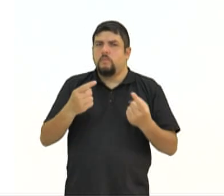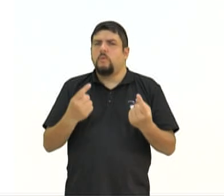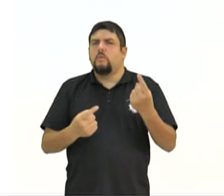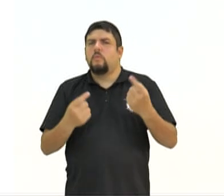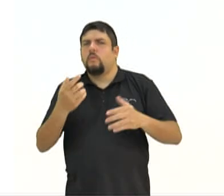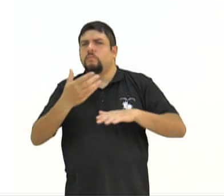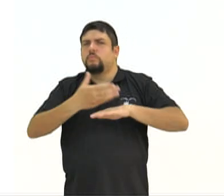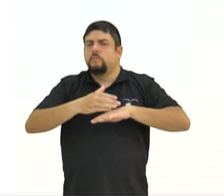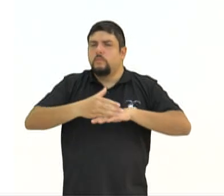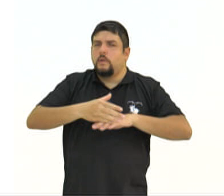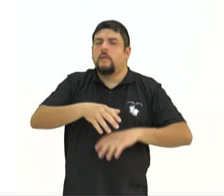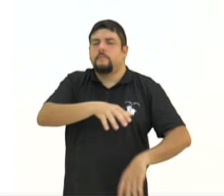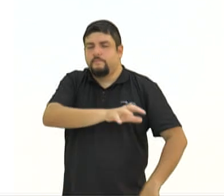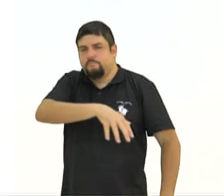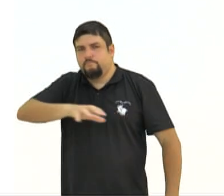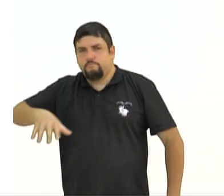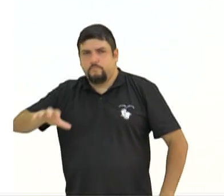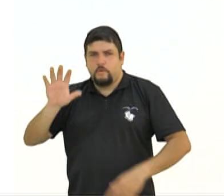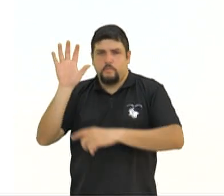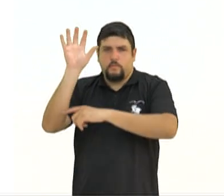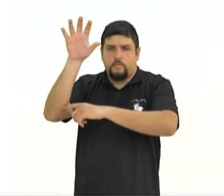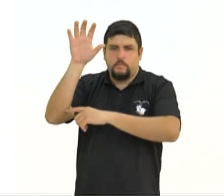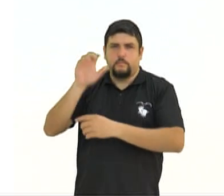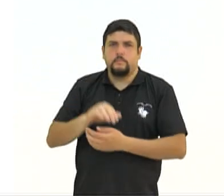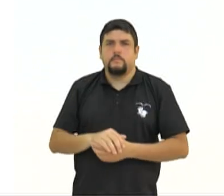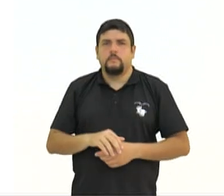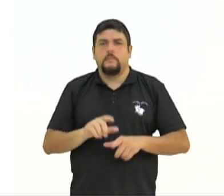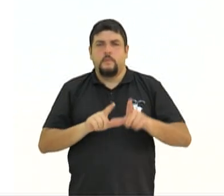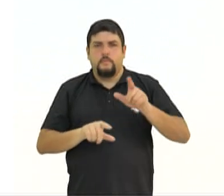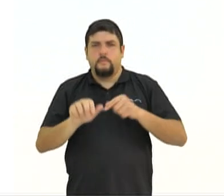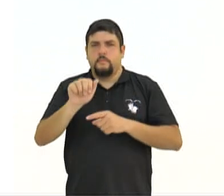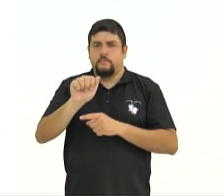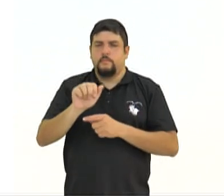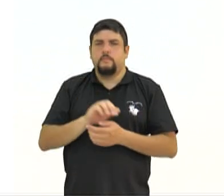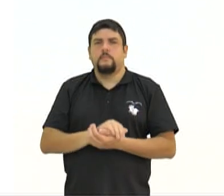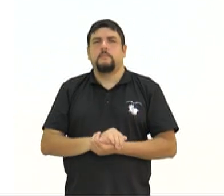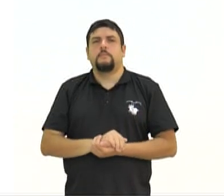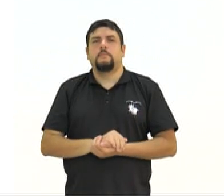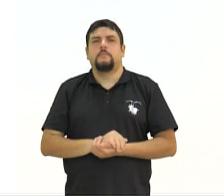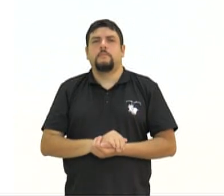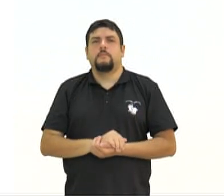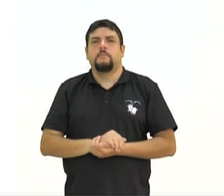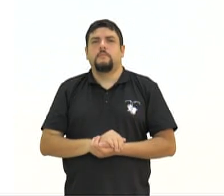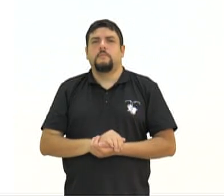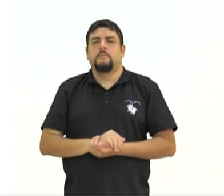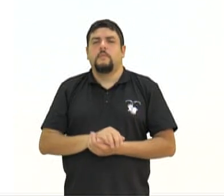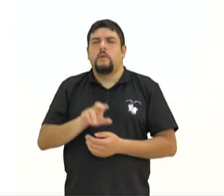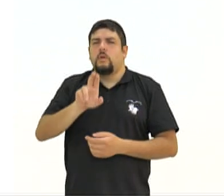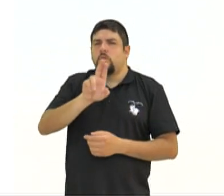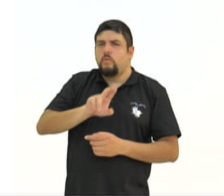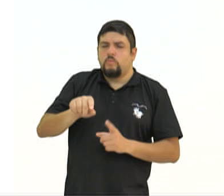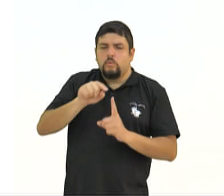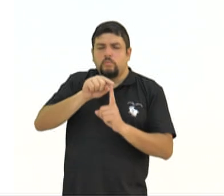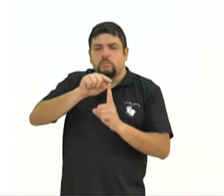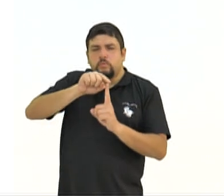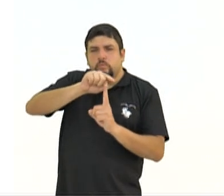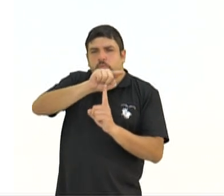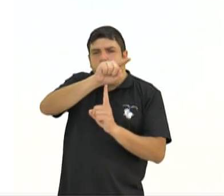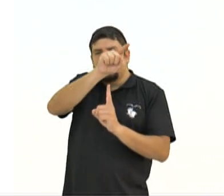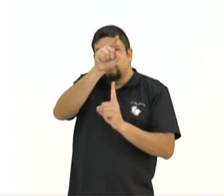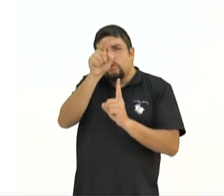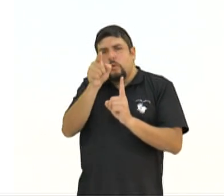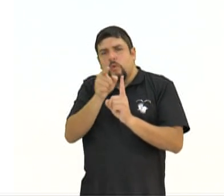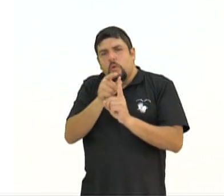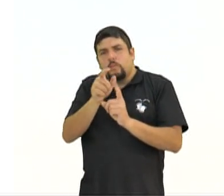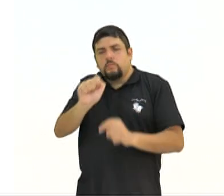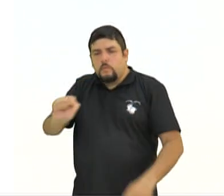El baloncesto, tá? Letra A. Deporte de raqueta, né? A gente tem o tênis, um esporte